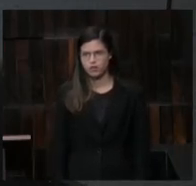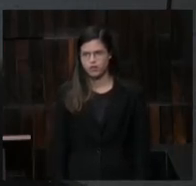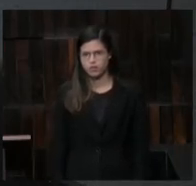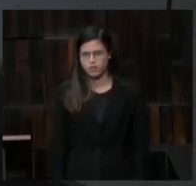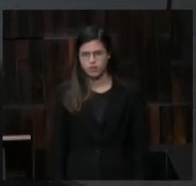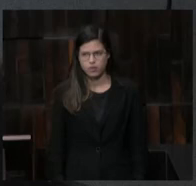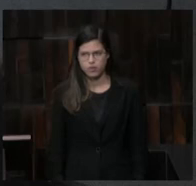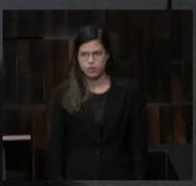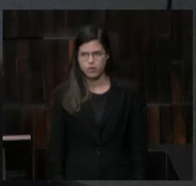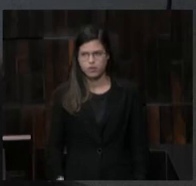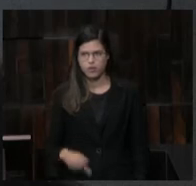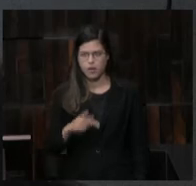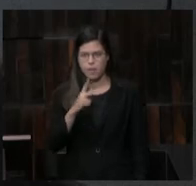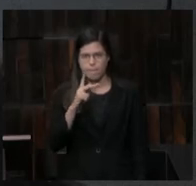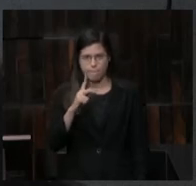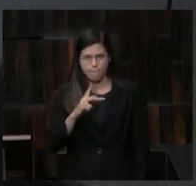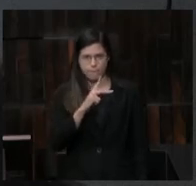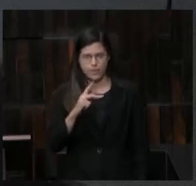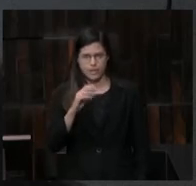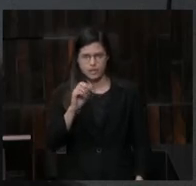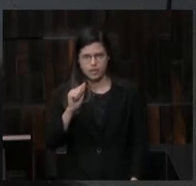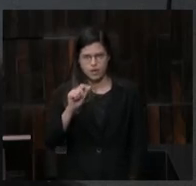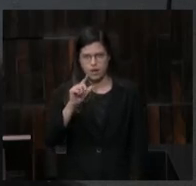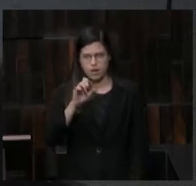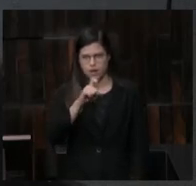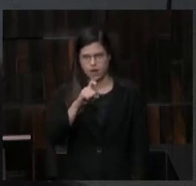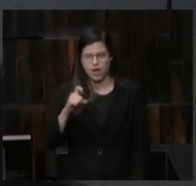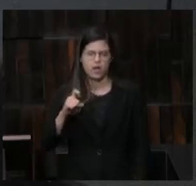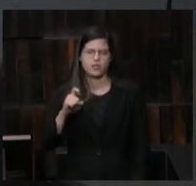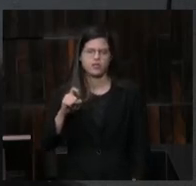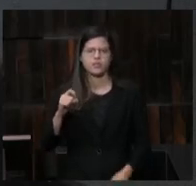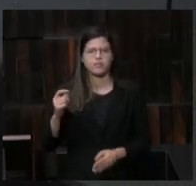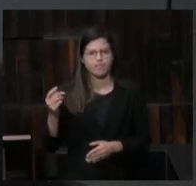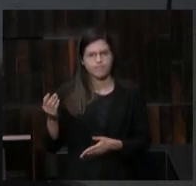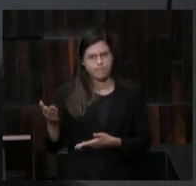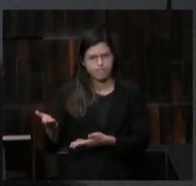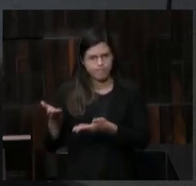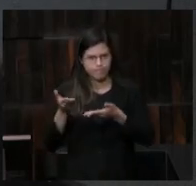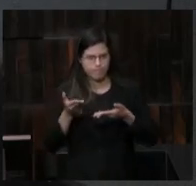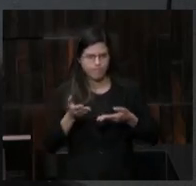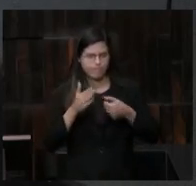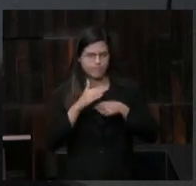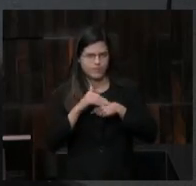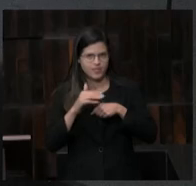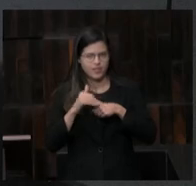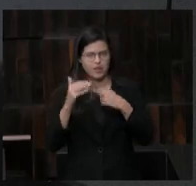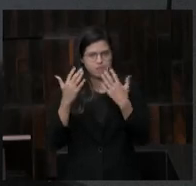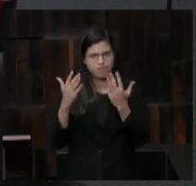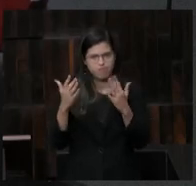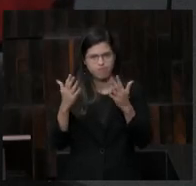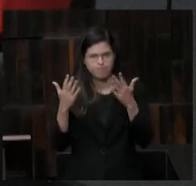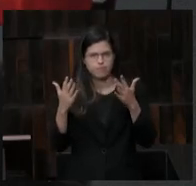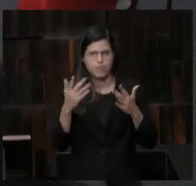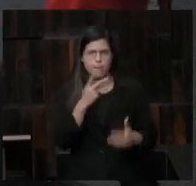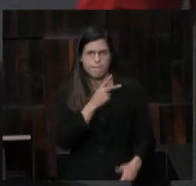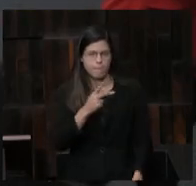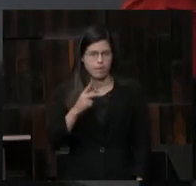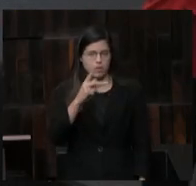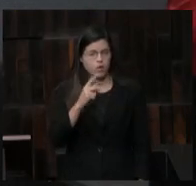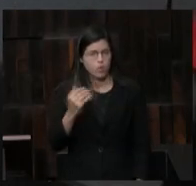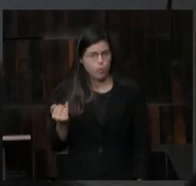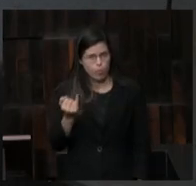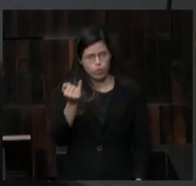Esse é o padre Alex, vamos receber com todo carinho, padre Alex, que é muito importante os